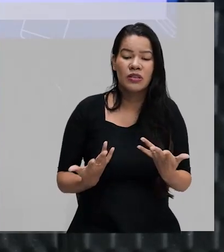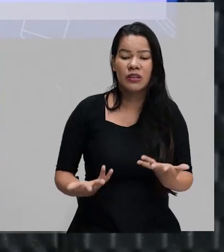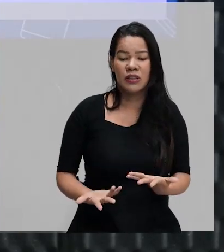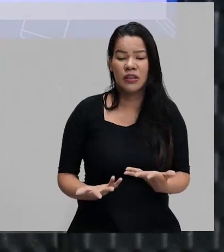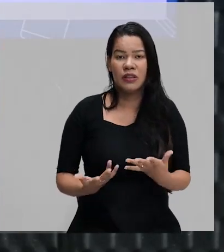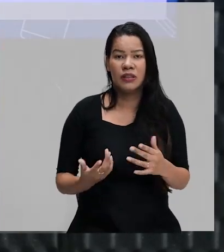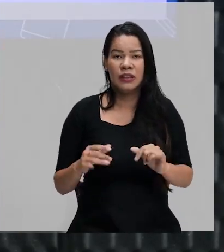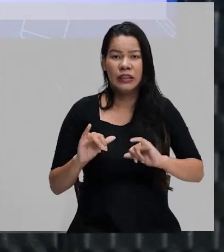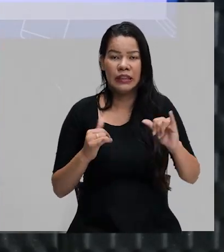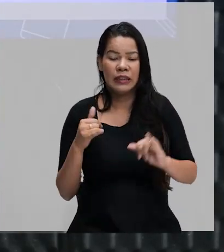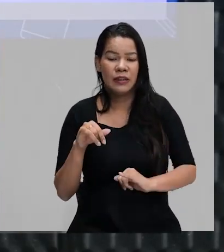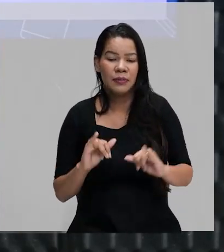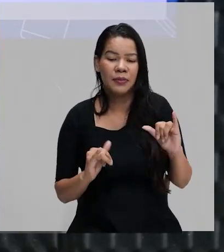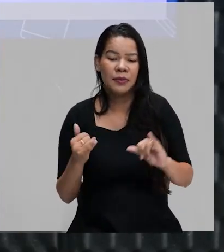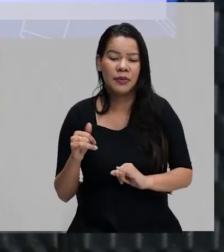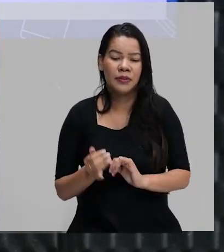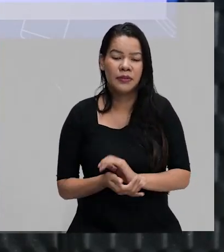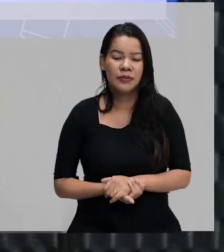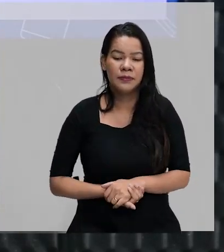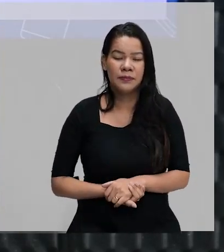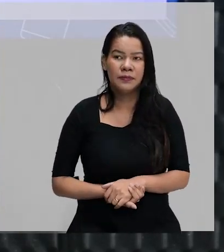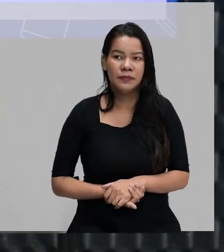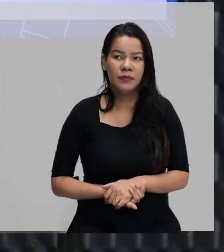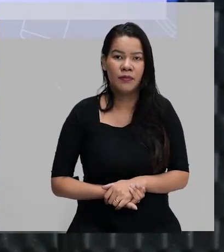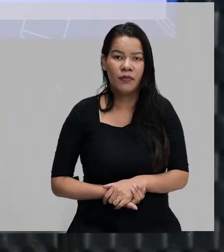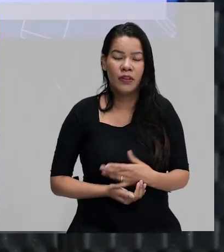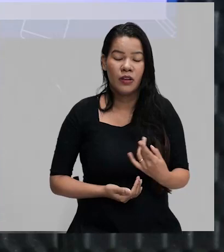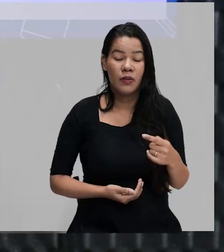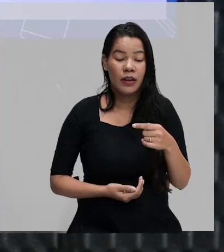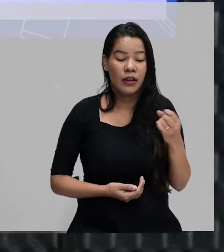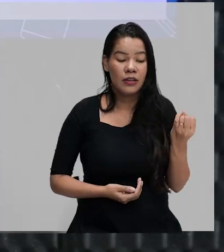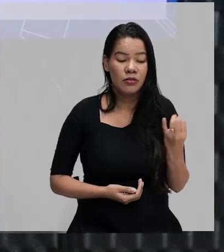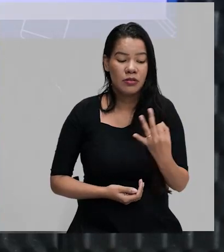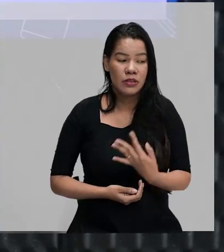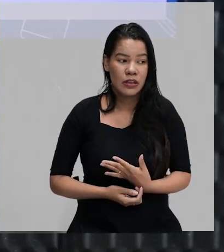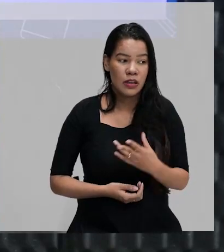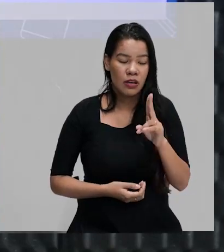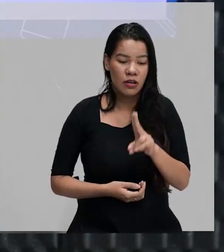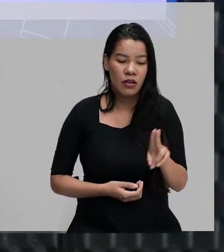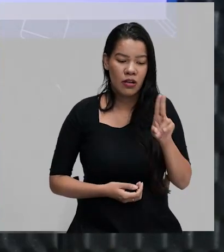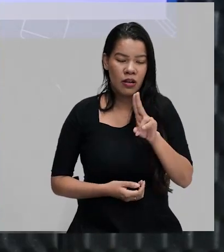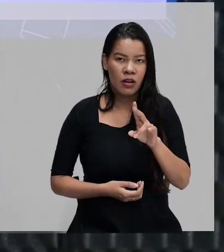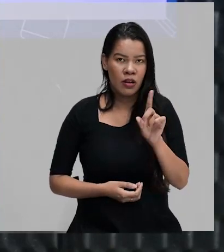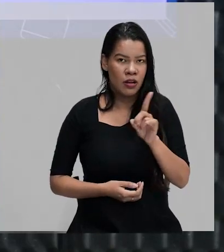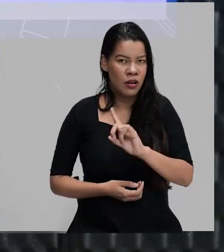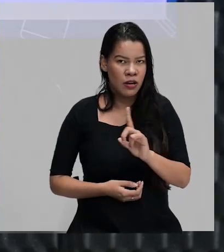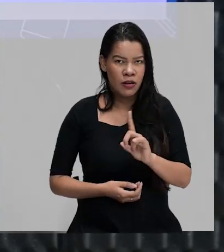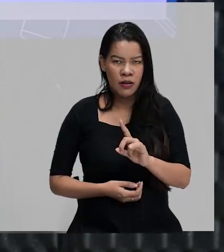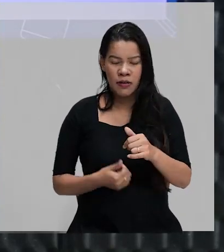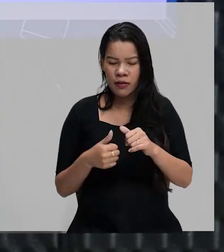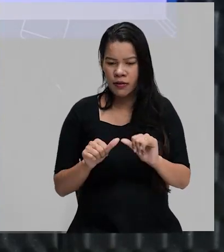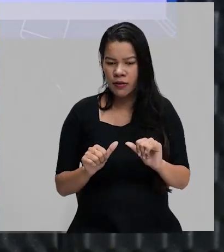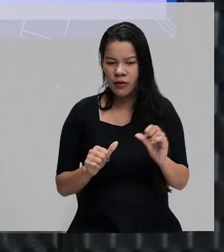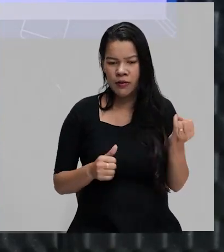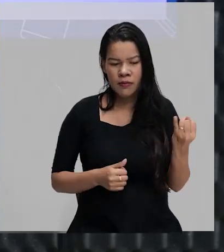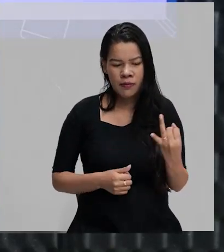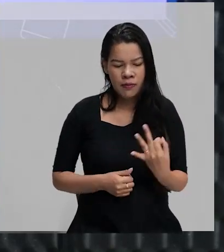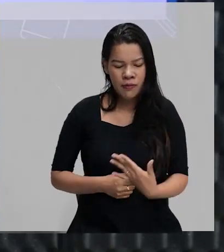reagentes porque, nesse caso, as quantidades utilizadas, elas não estão sendo